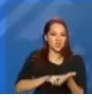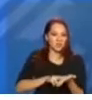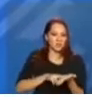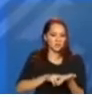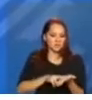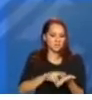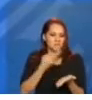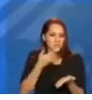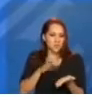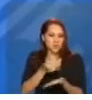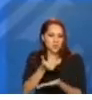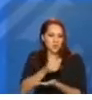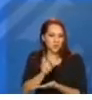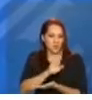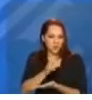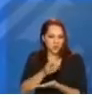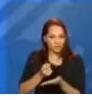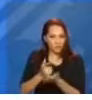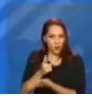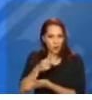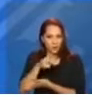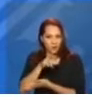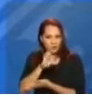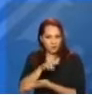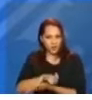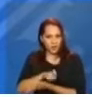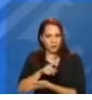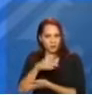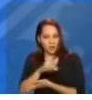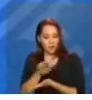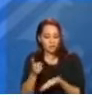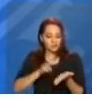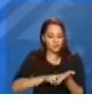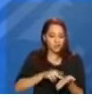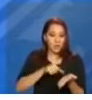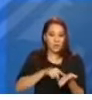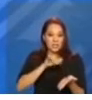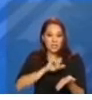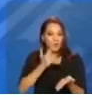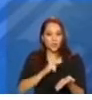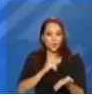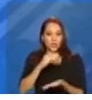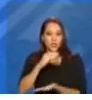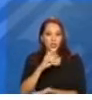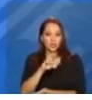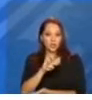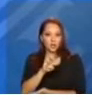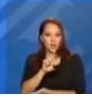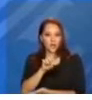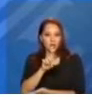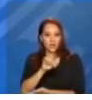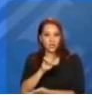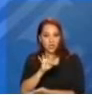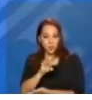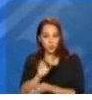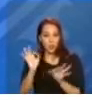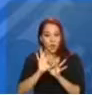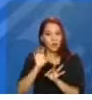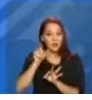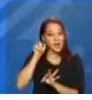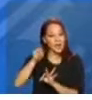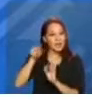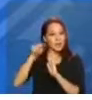R$ 10, não sei. Mas mesmo que não tenha crédito, para esse app ela